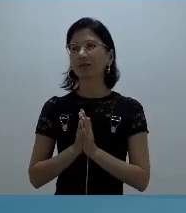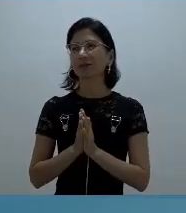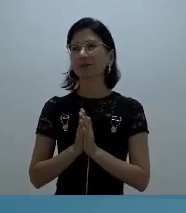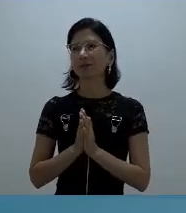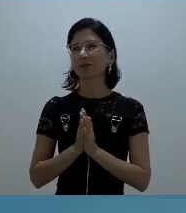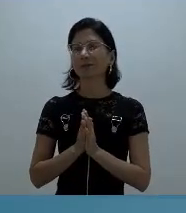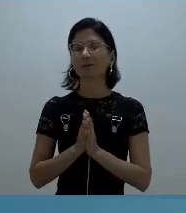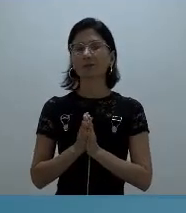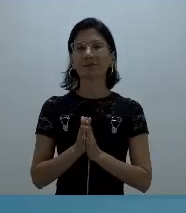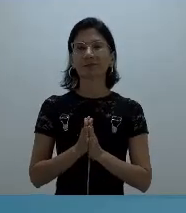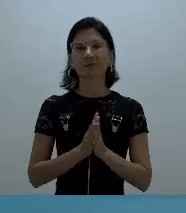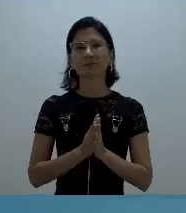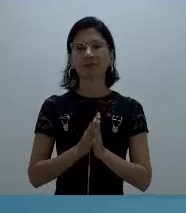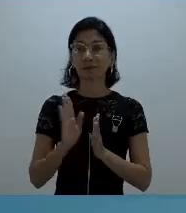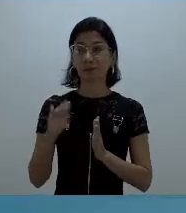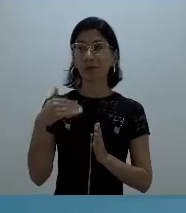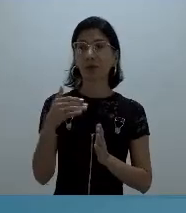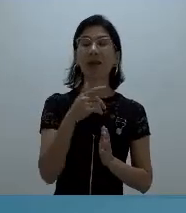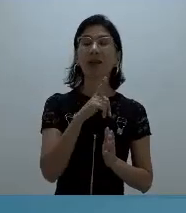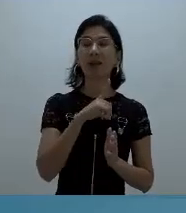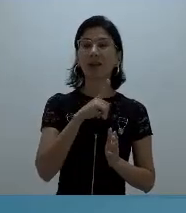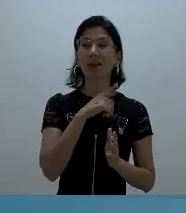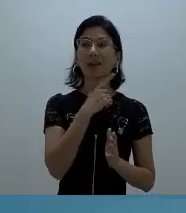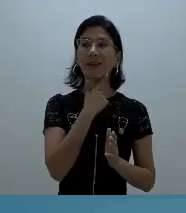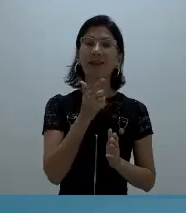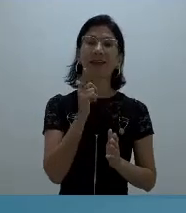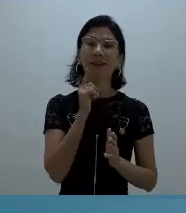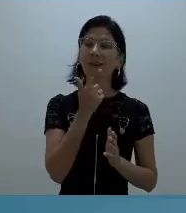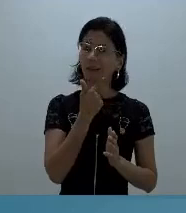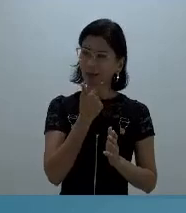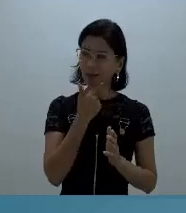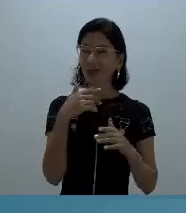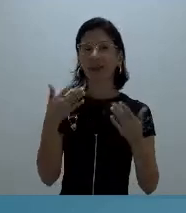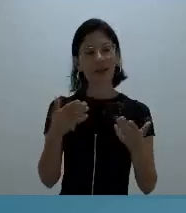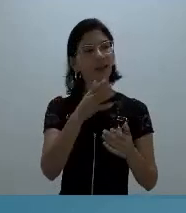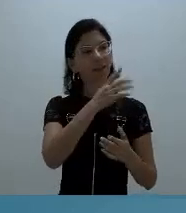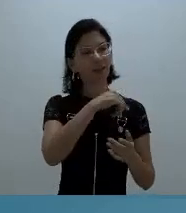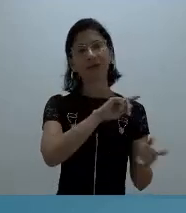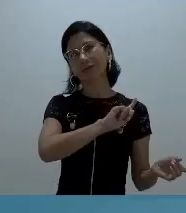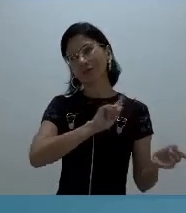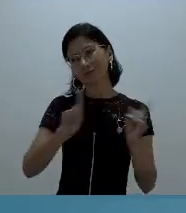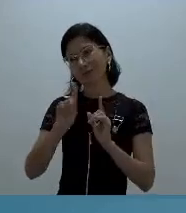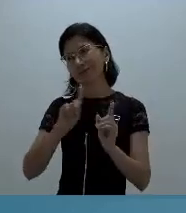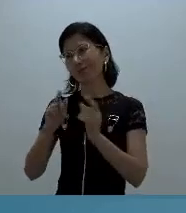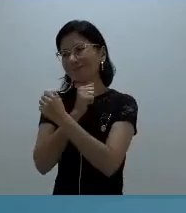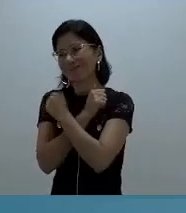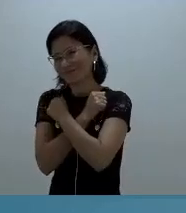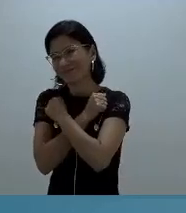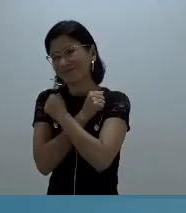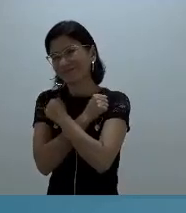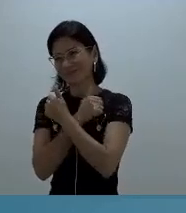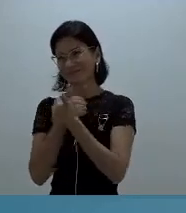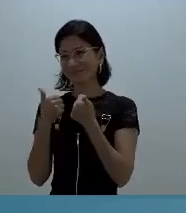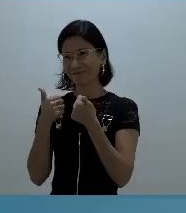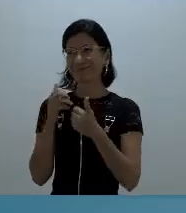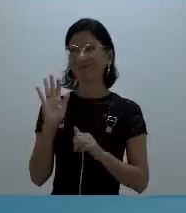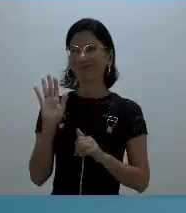ali no lanche e aí todos poderão me abraçar e me cumprimentar.